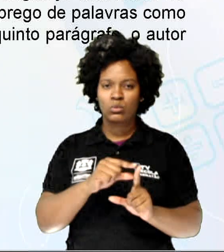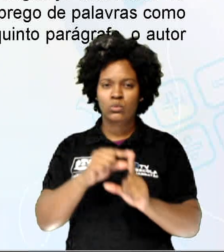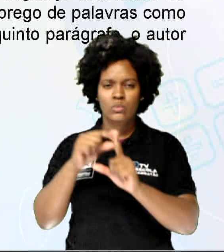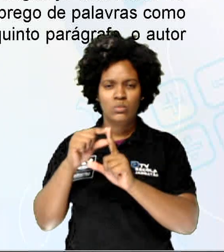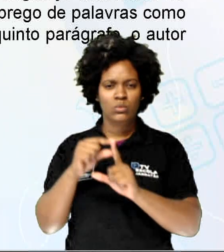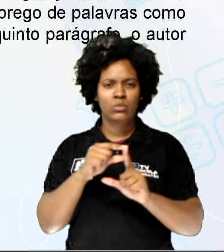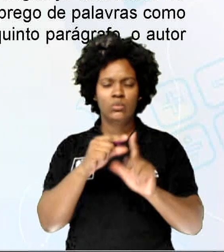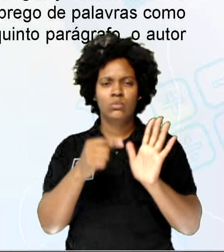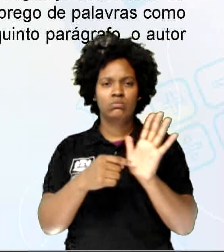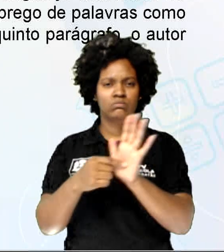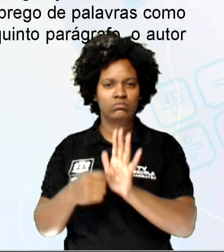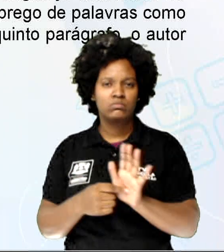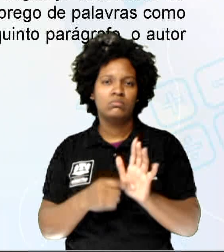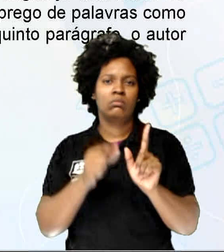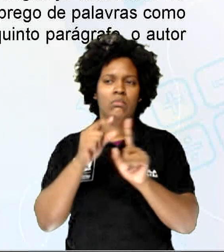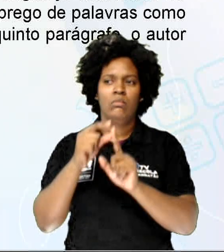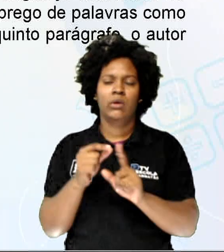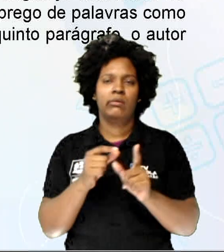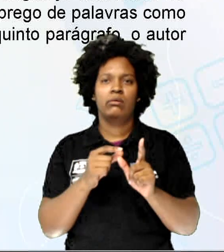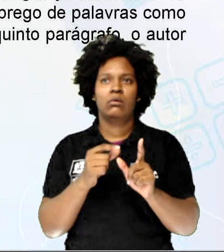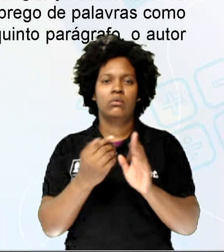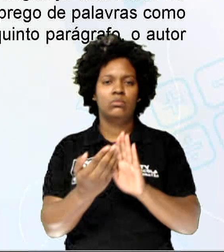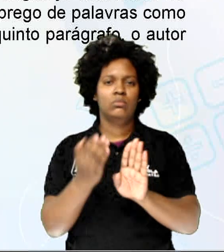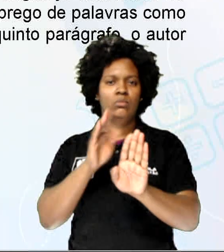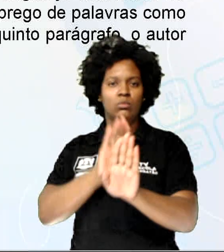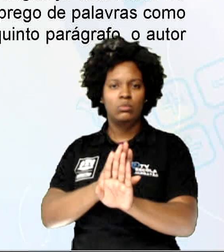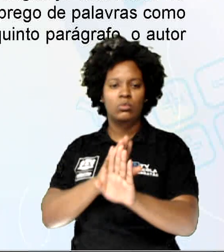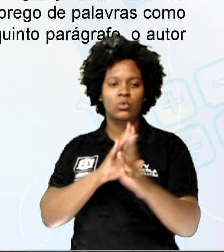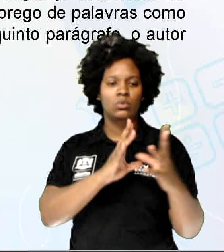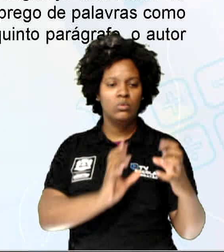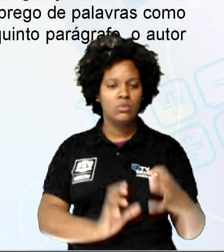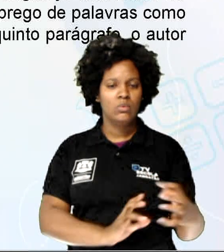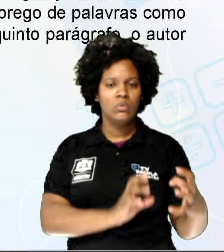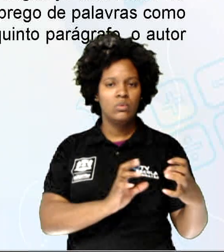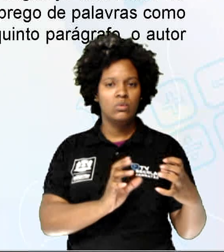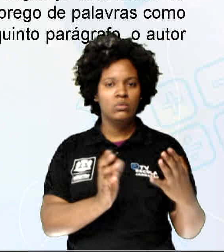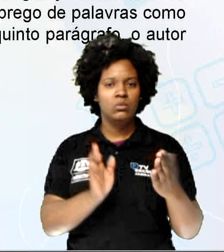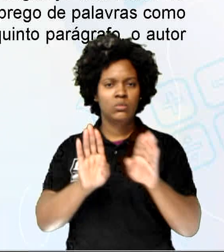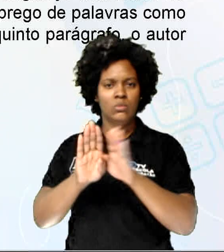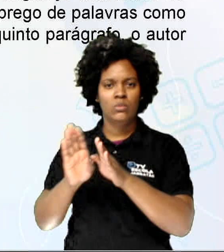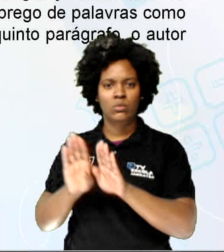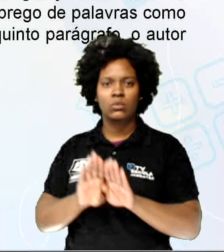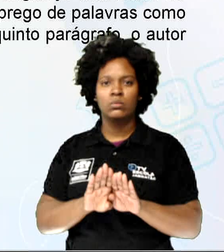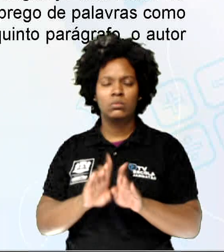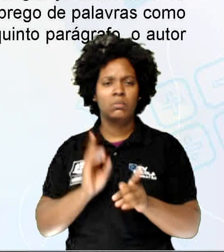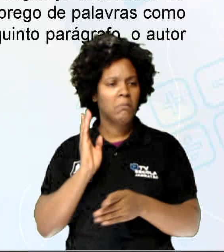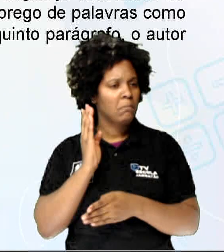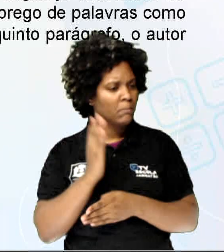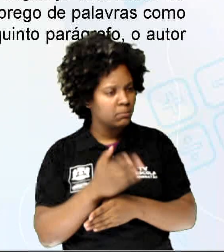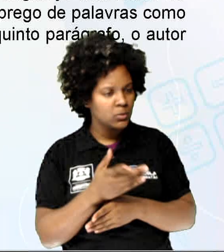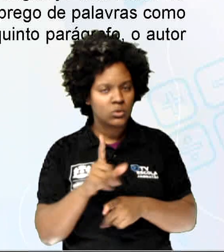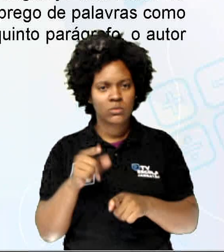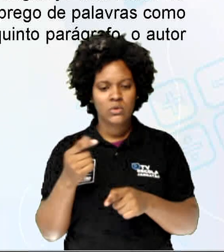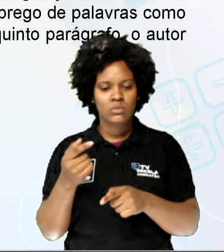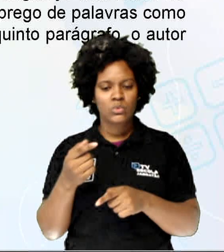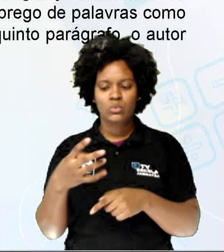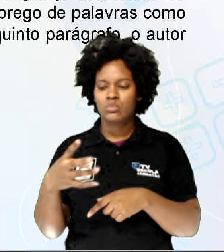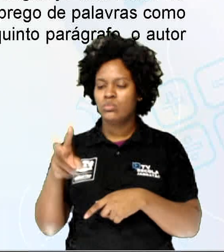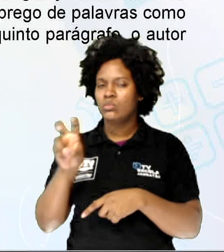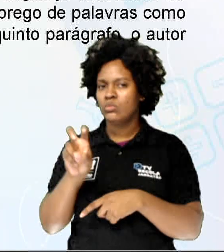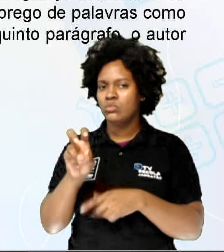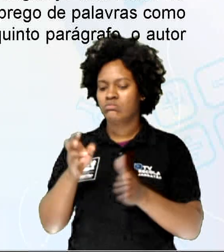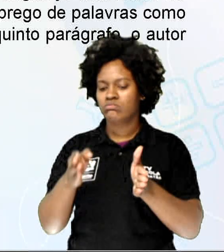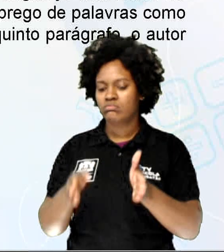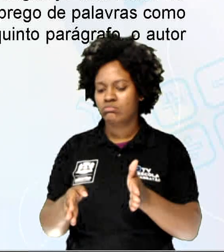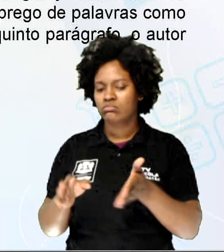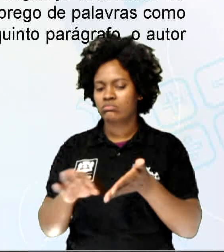como oposição, conflitos e contrastes comprova isso. Embora, no quinto parágrafo, o autor mostre